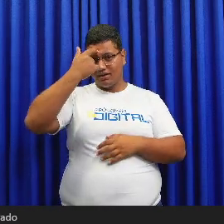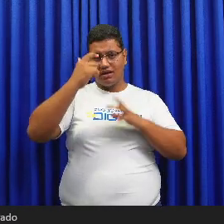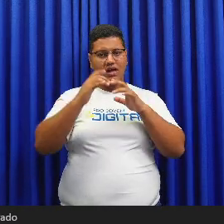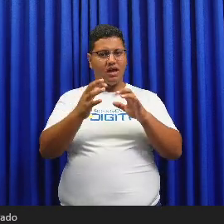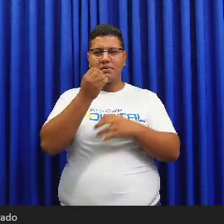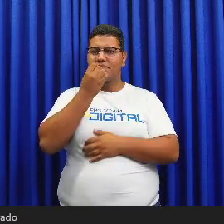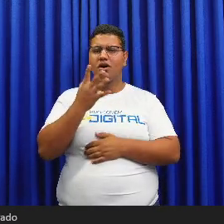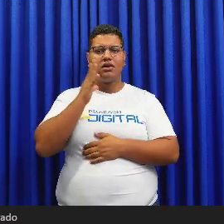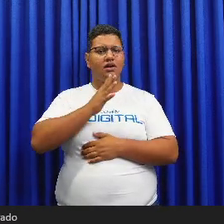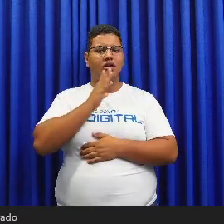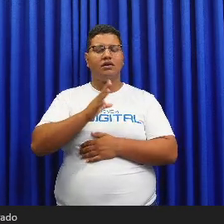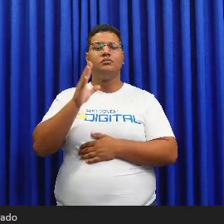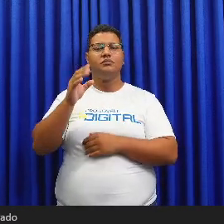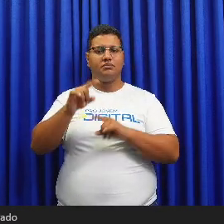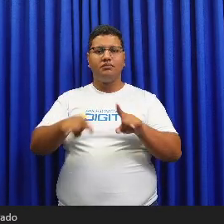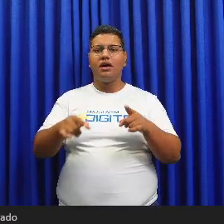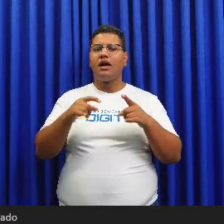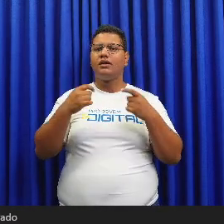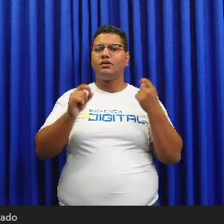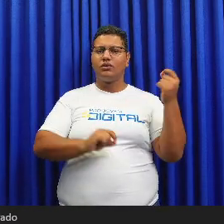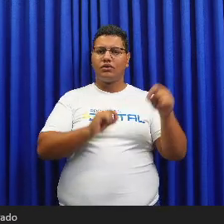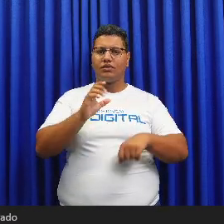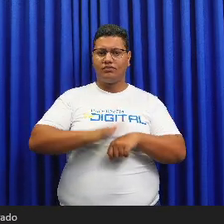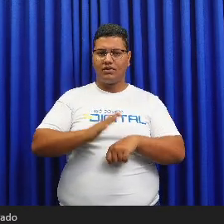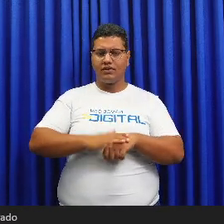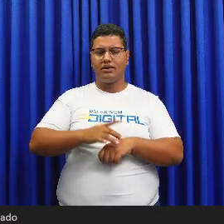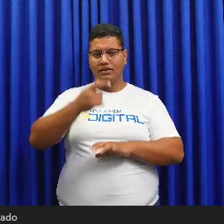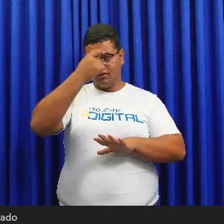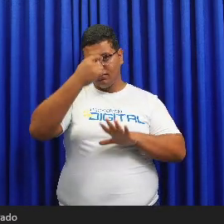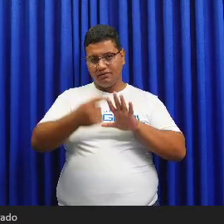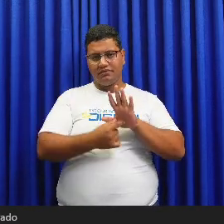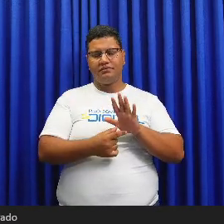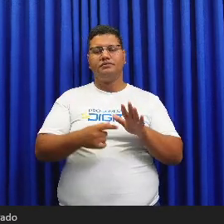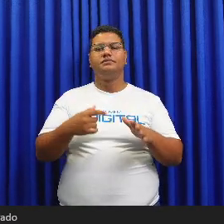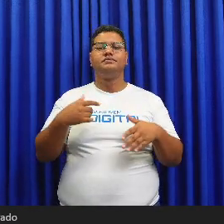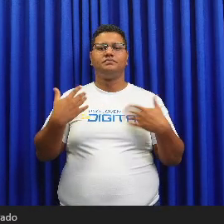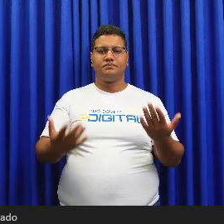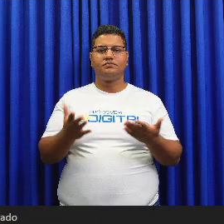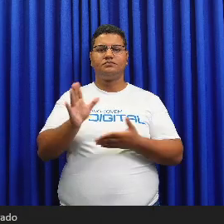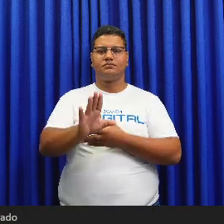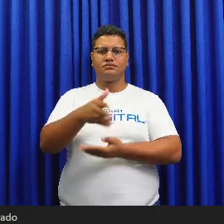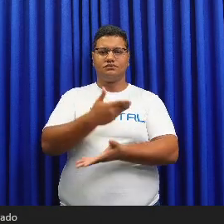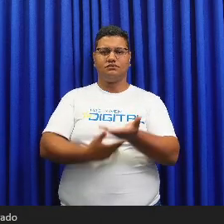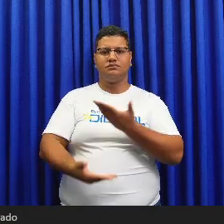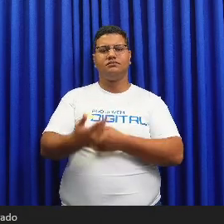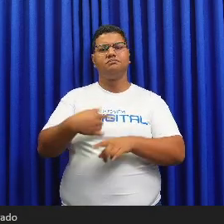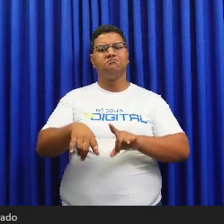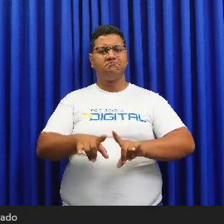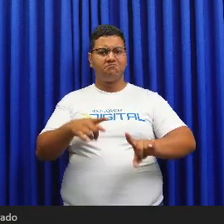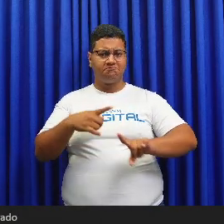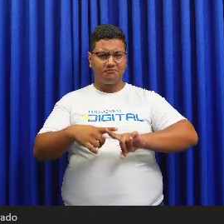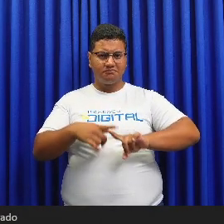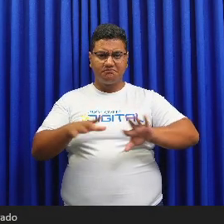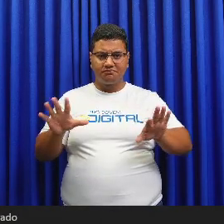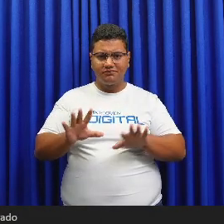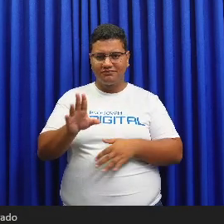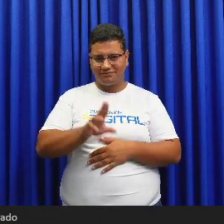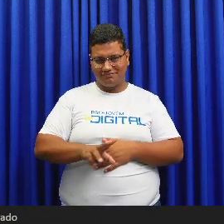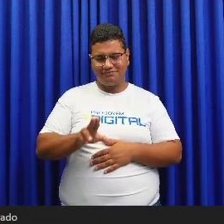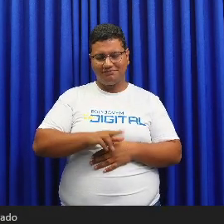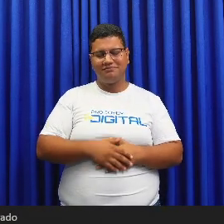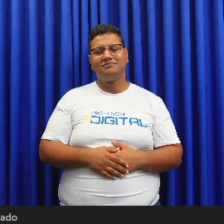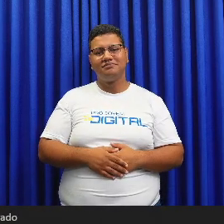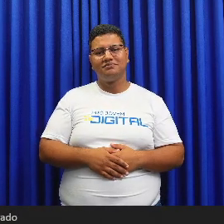cérebro é bom, é bacana, exercite ele, mas se você tem essa inteligência artificial para te auxiliar, por que não utilizá-la,